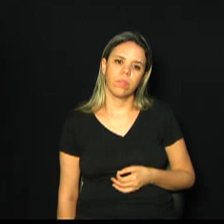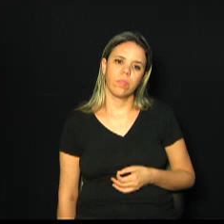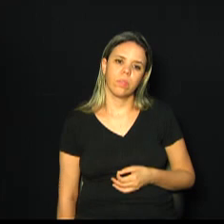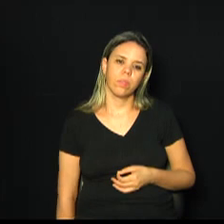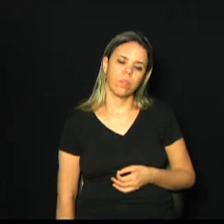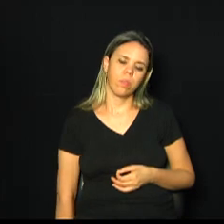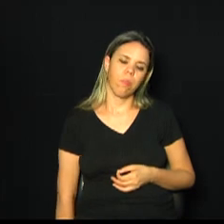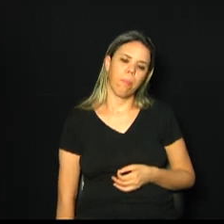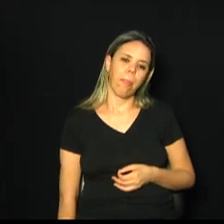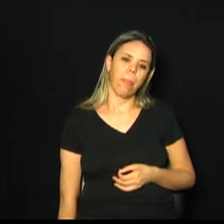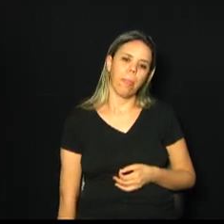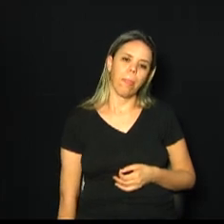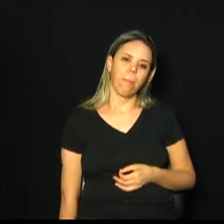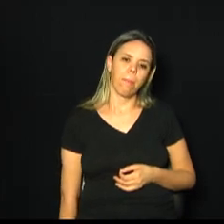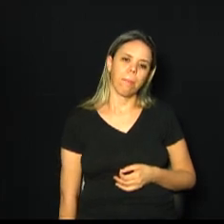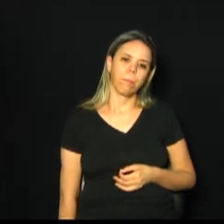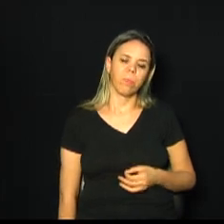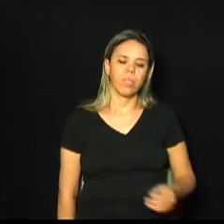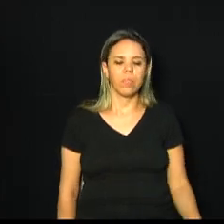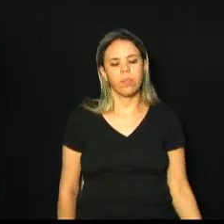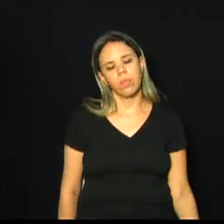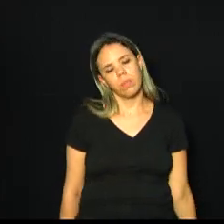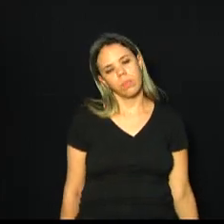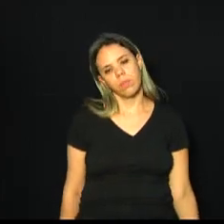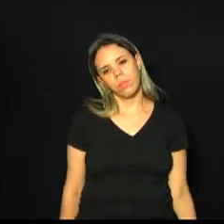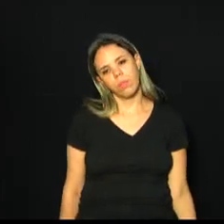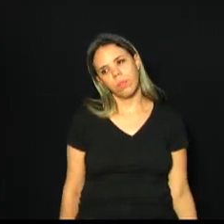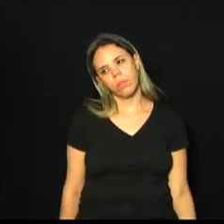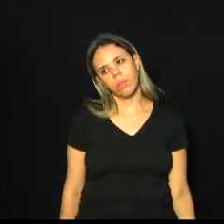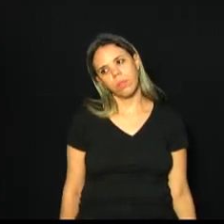As empresas, Agora?